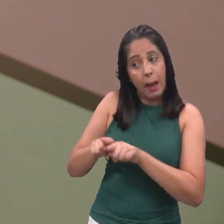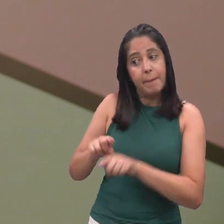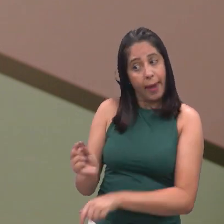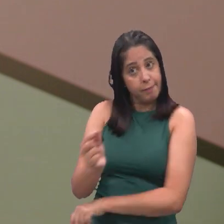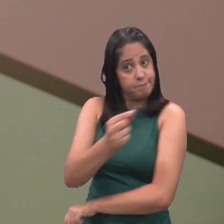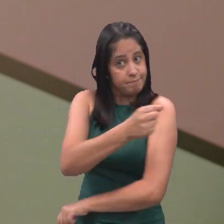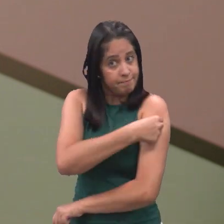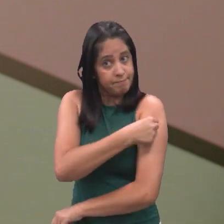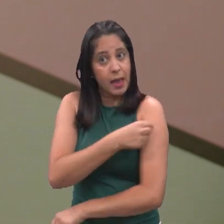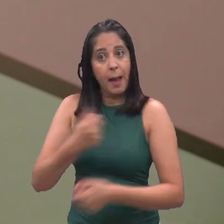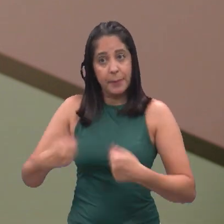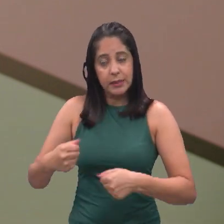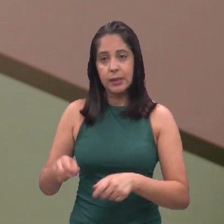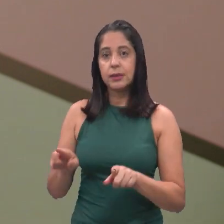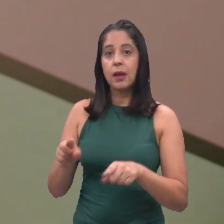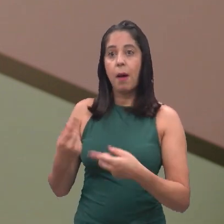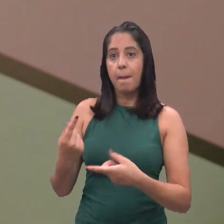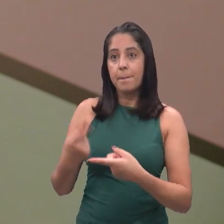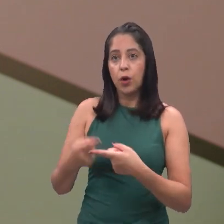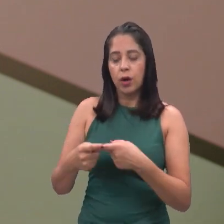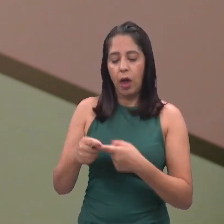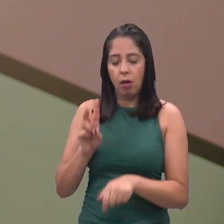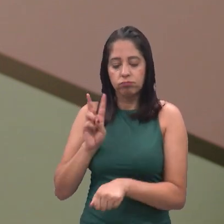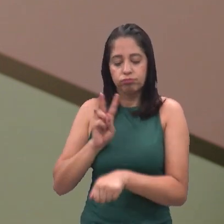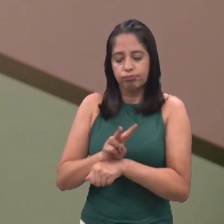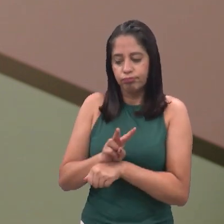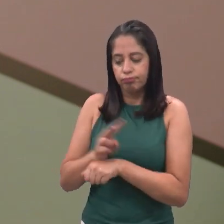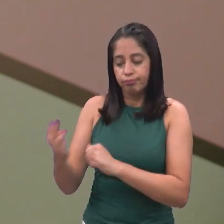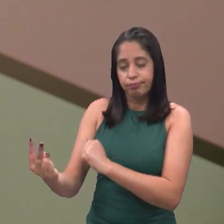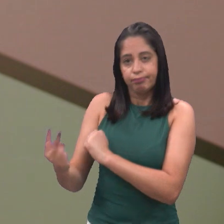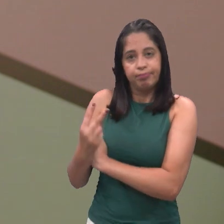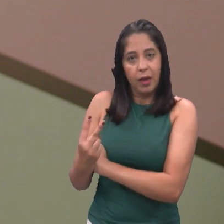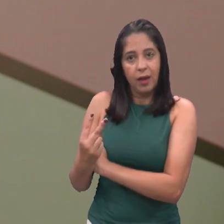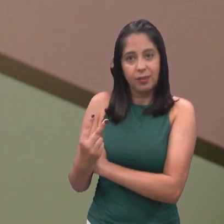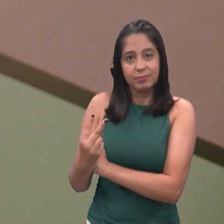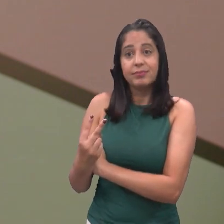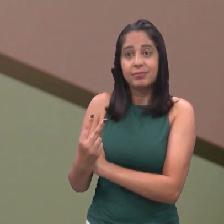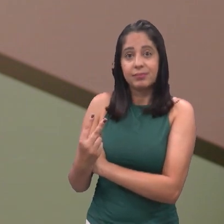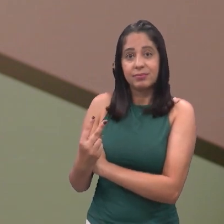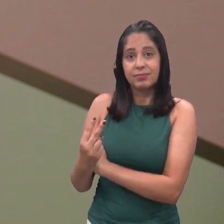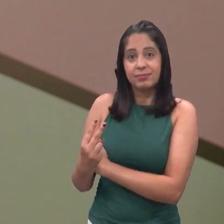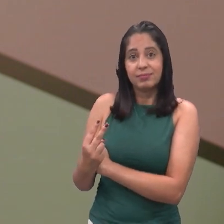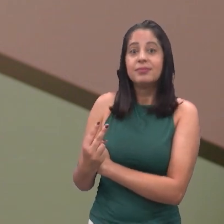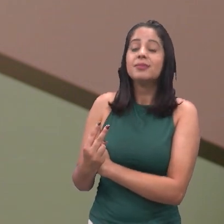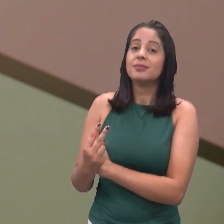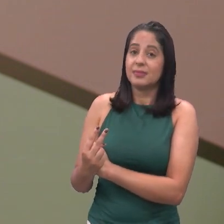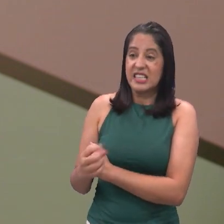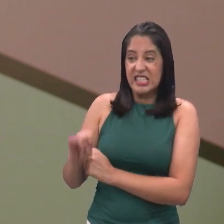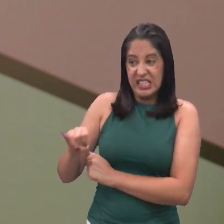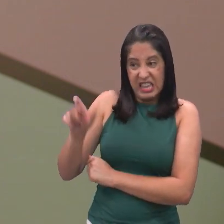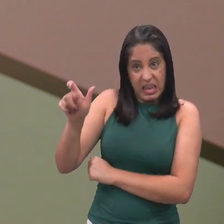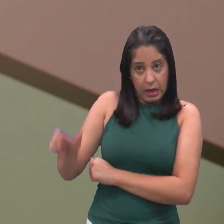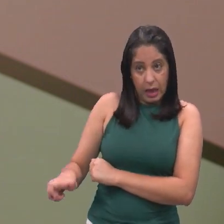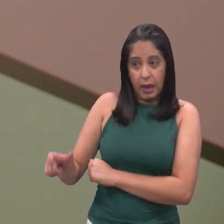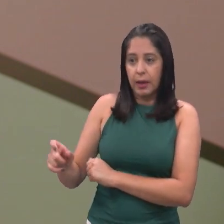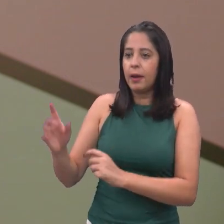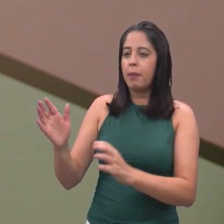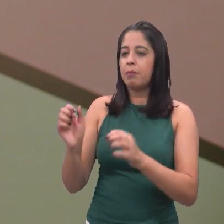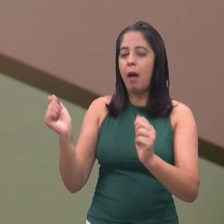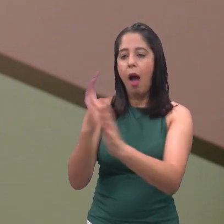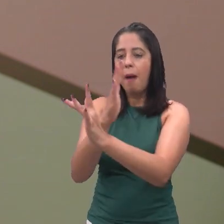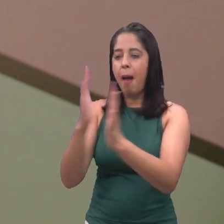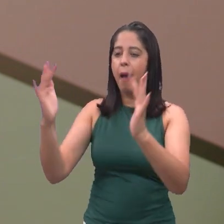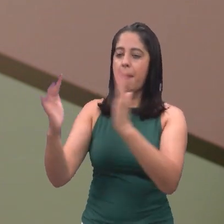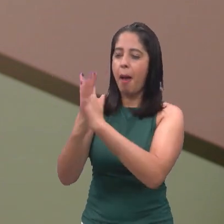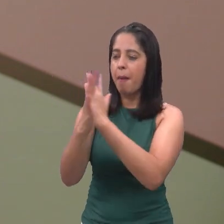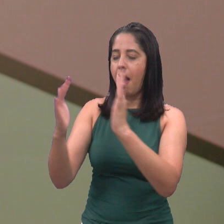ela proteja o bebê nesses primeiros 2 meses. Mas o pai também está em casa, ele também circula, ele tem contato com outras pessoas.